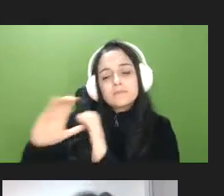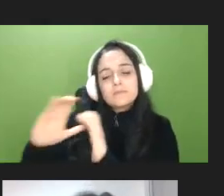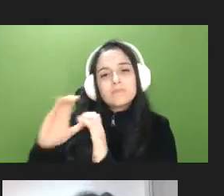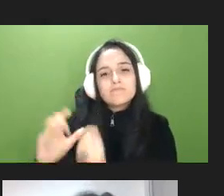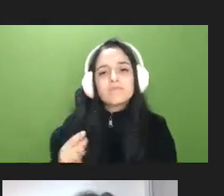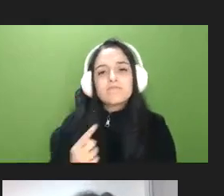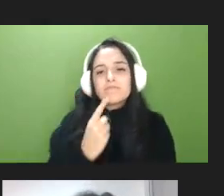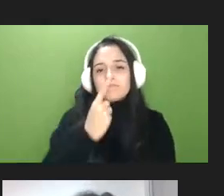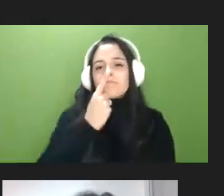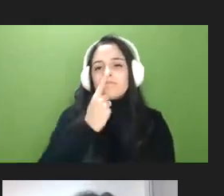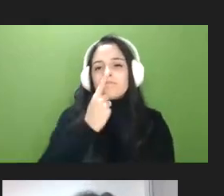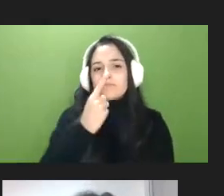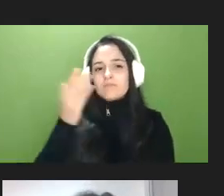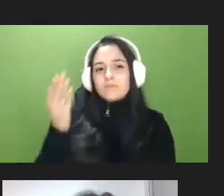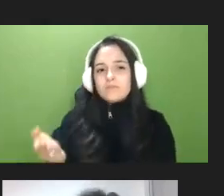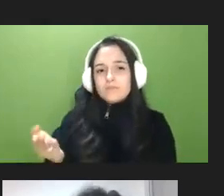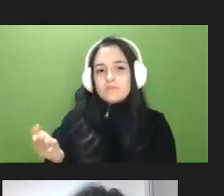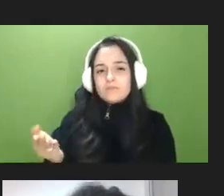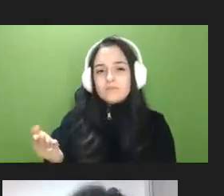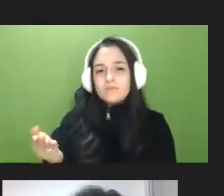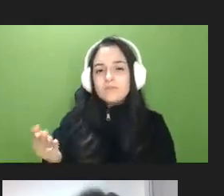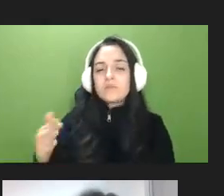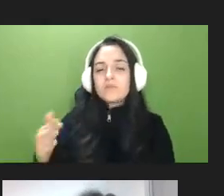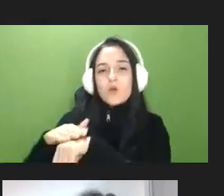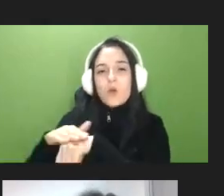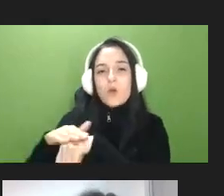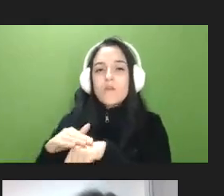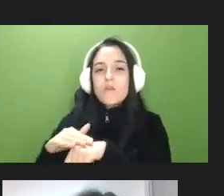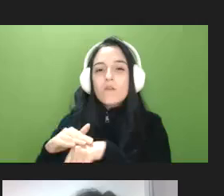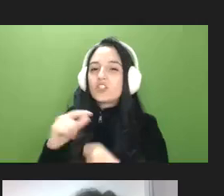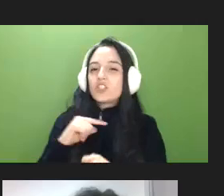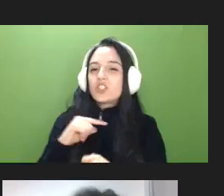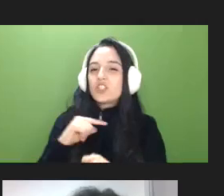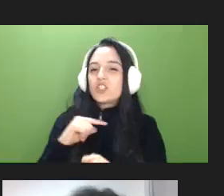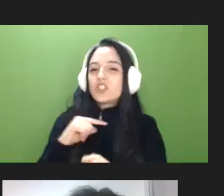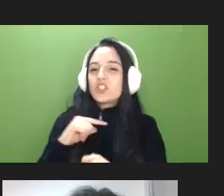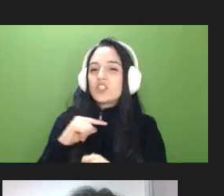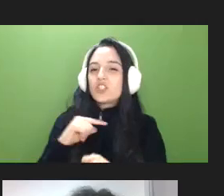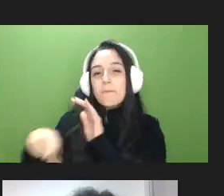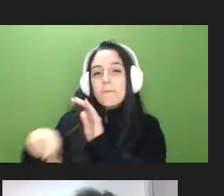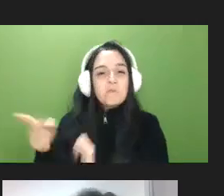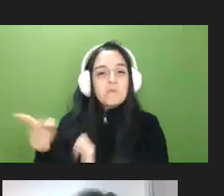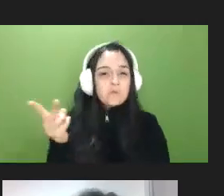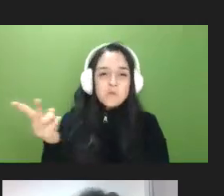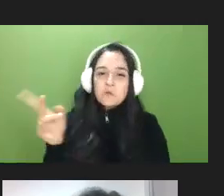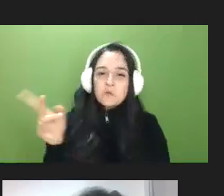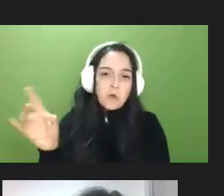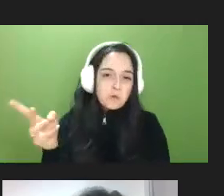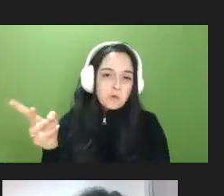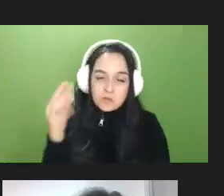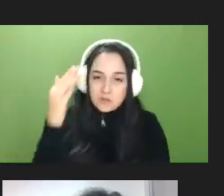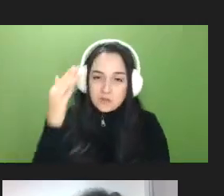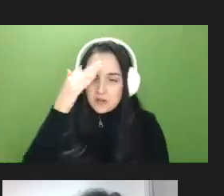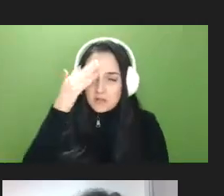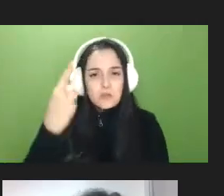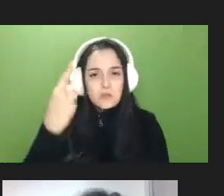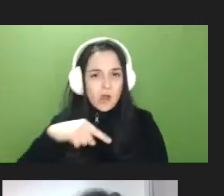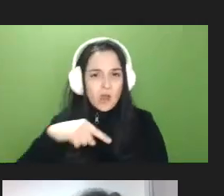assim, com piadas internas, enfim, essas vinculações que a gente faz, né, enquanto grupo.